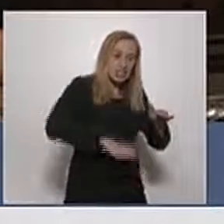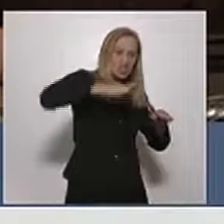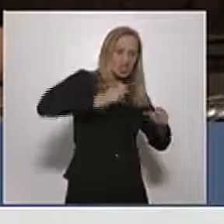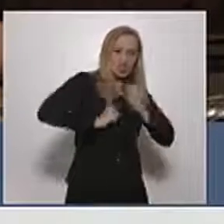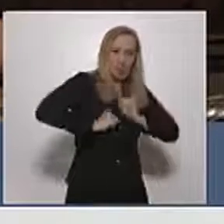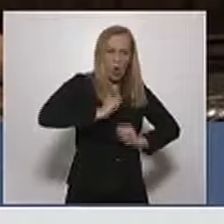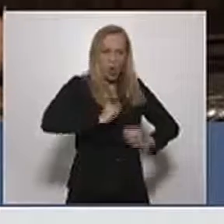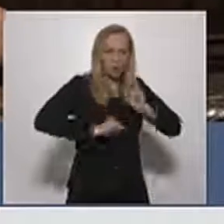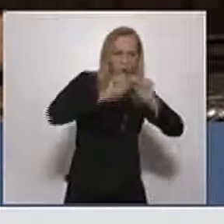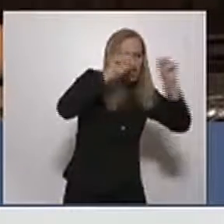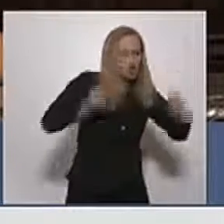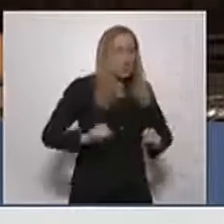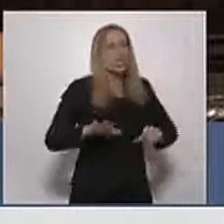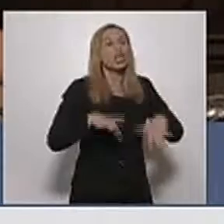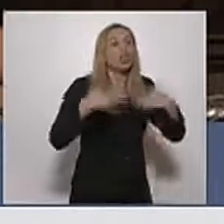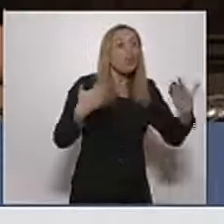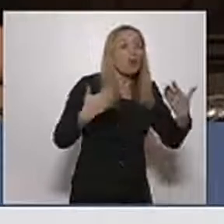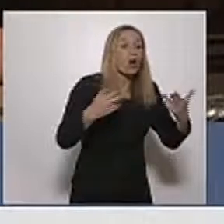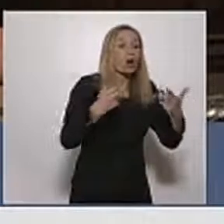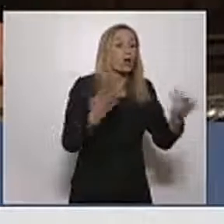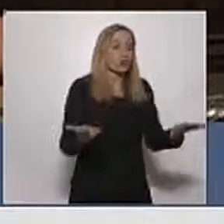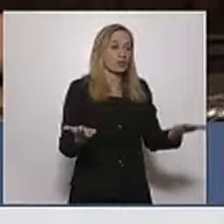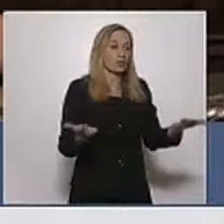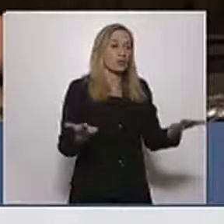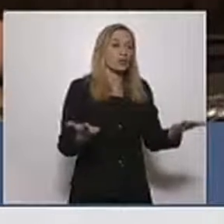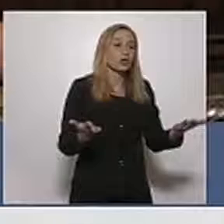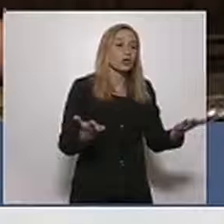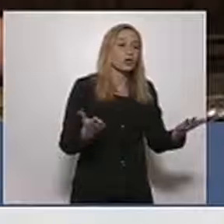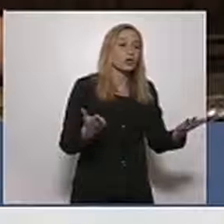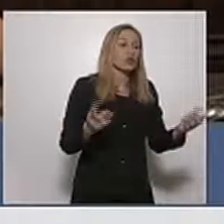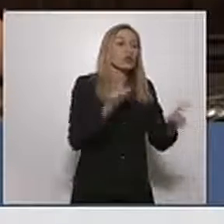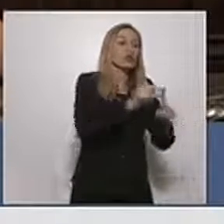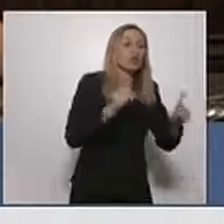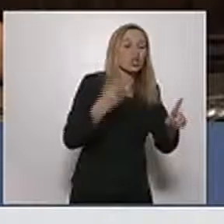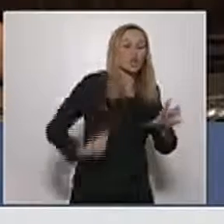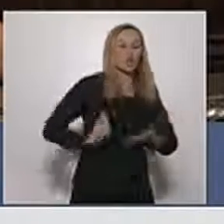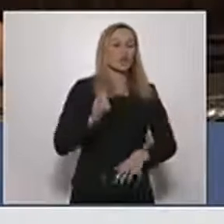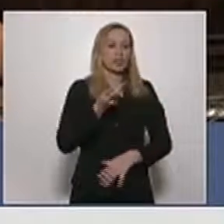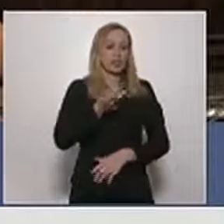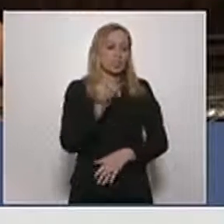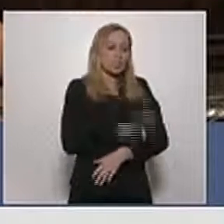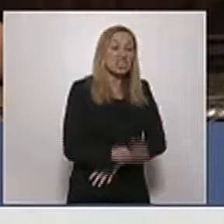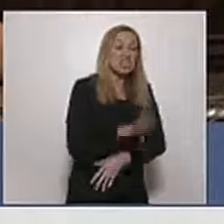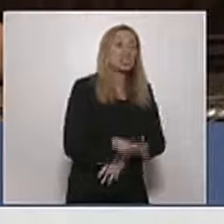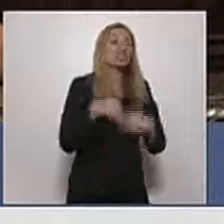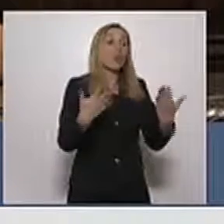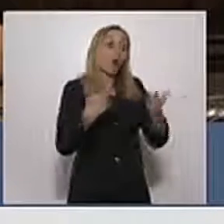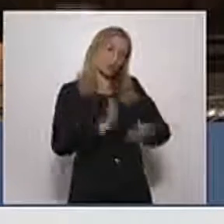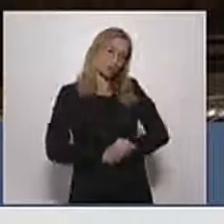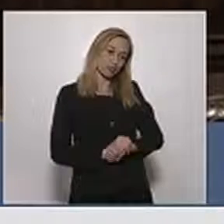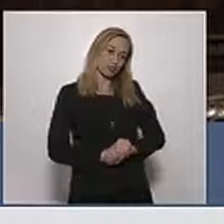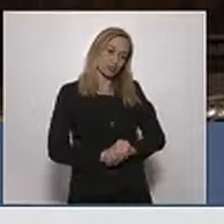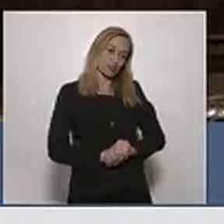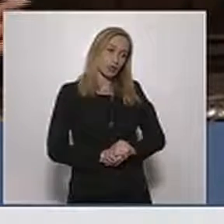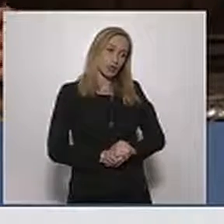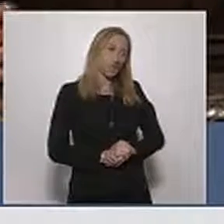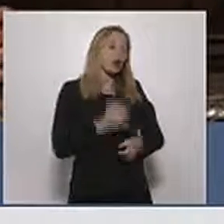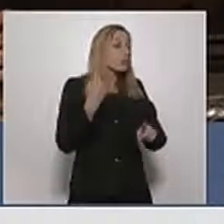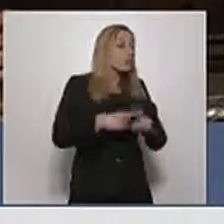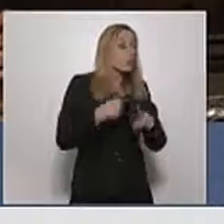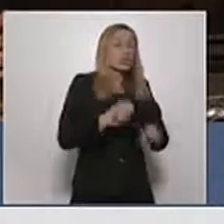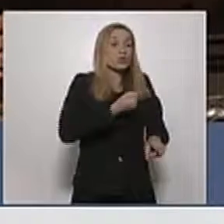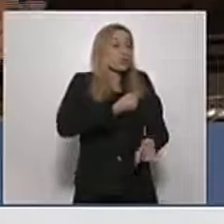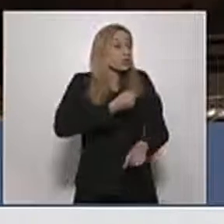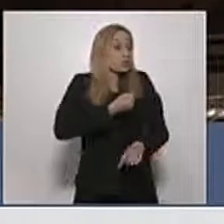E aí qual é a opção para essa criança? Qual é a opção de vida que a gente está dando para essa juventude favelada? Porque são